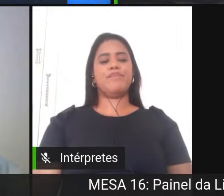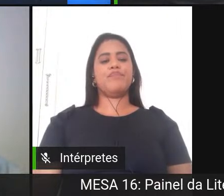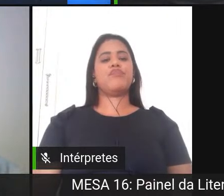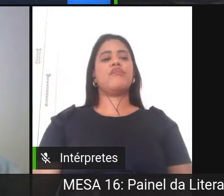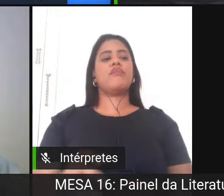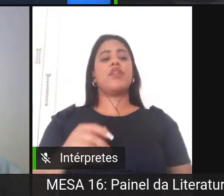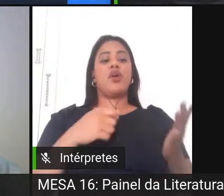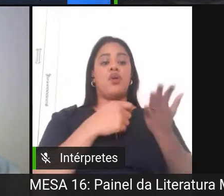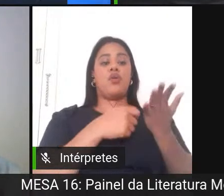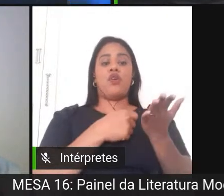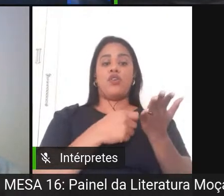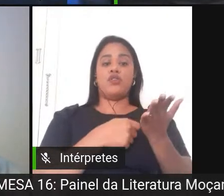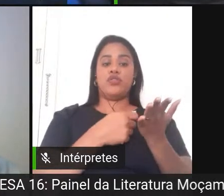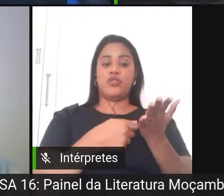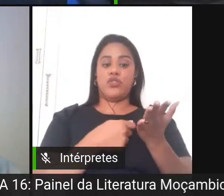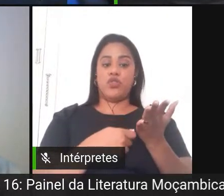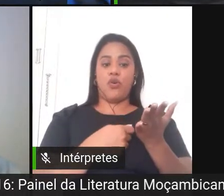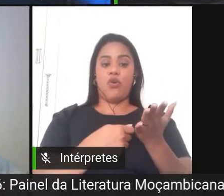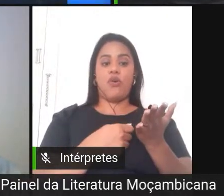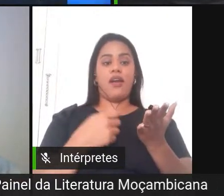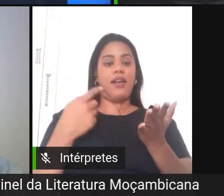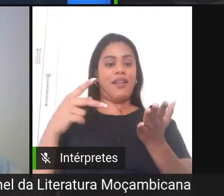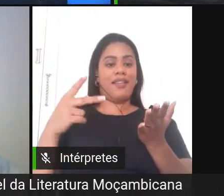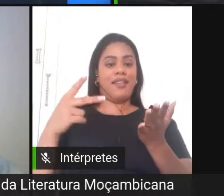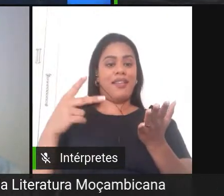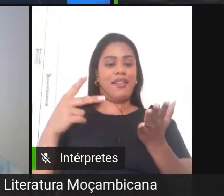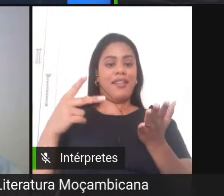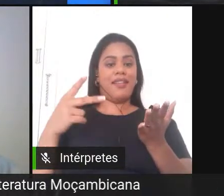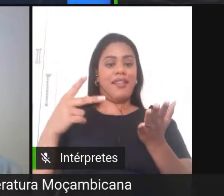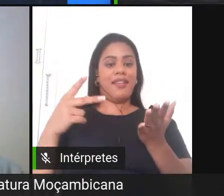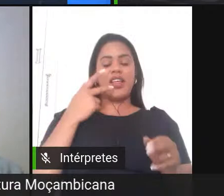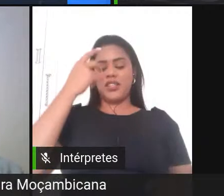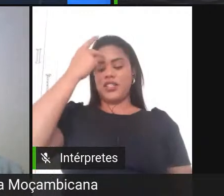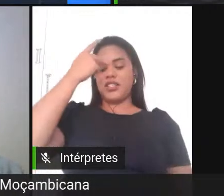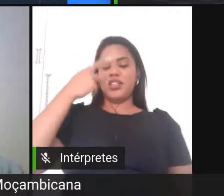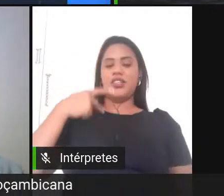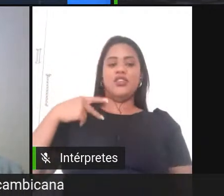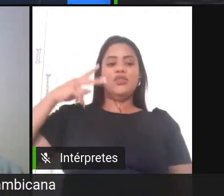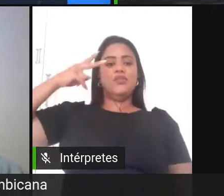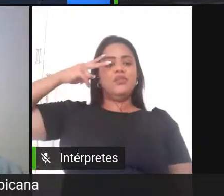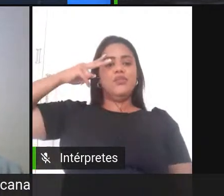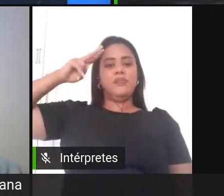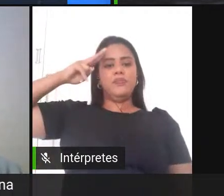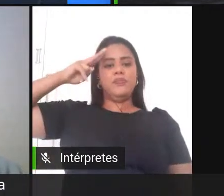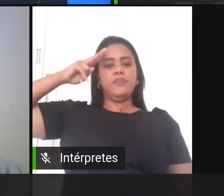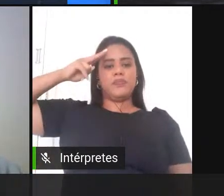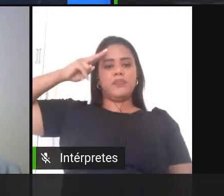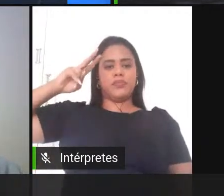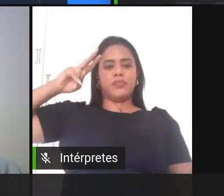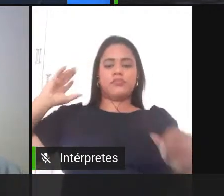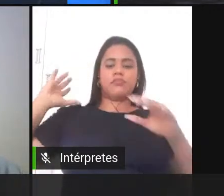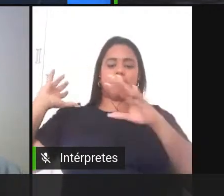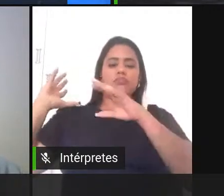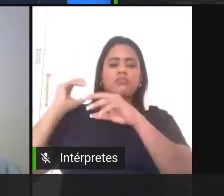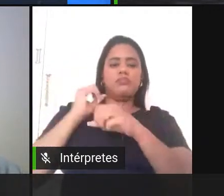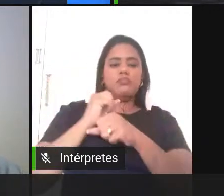suas histórias, tem alguns temas que sempre lhe interessam